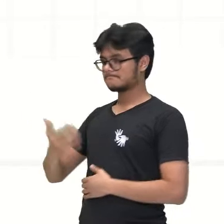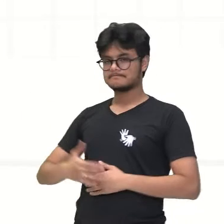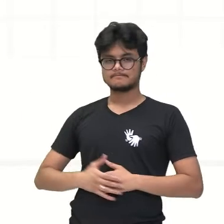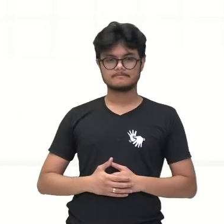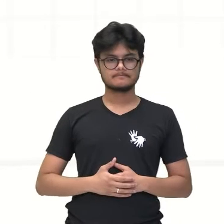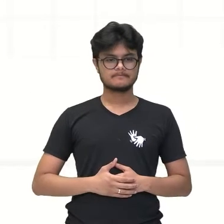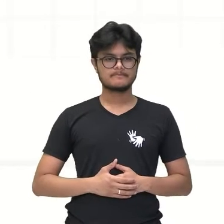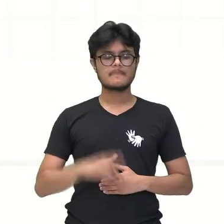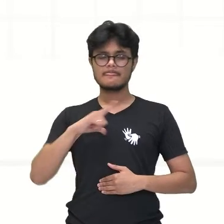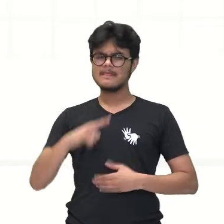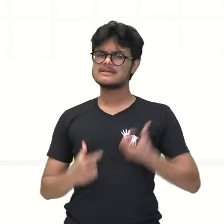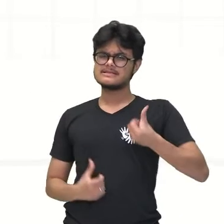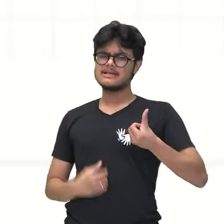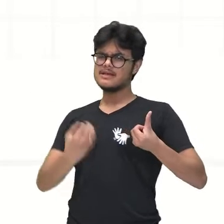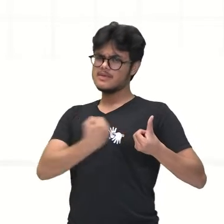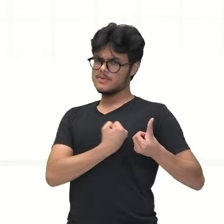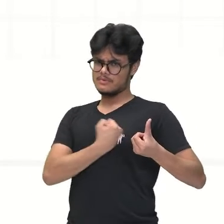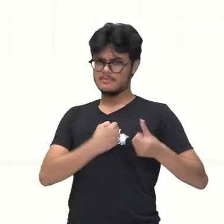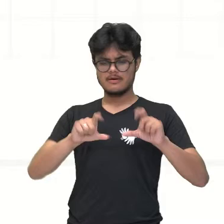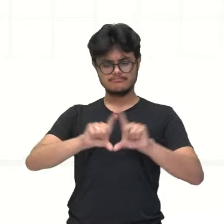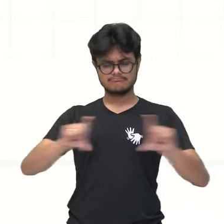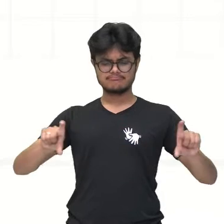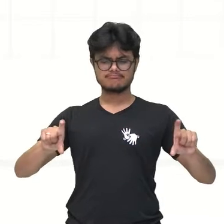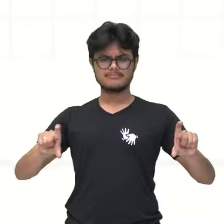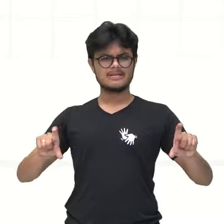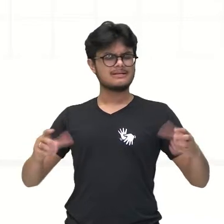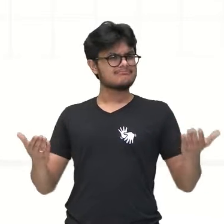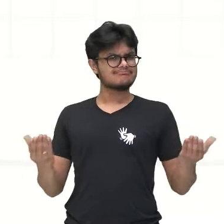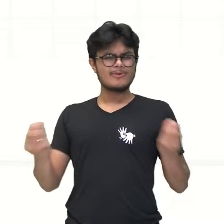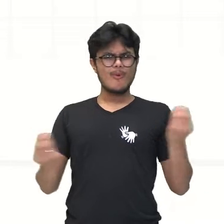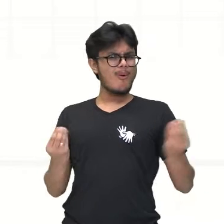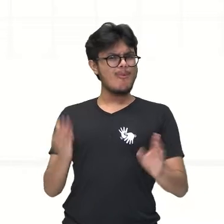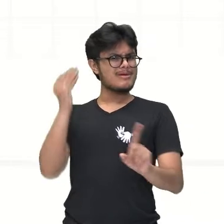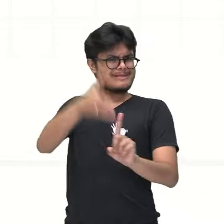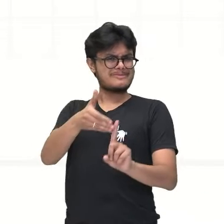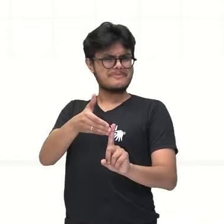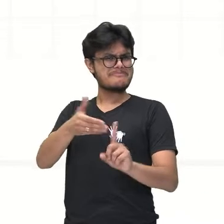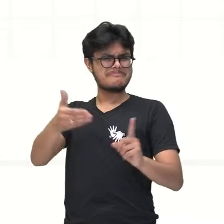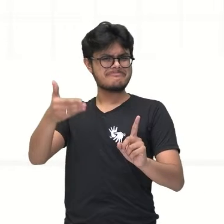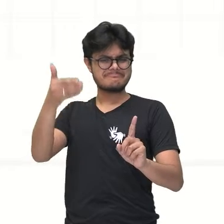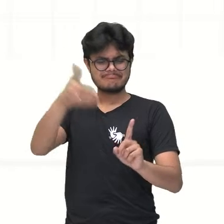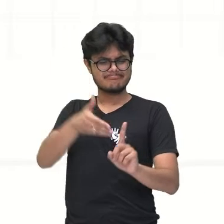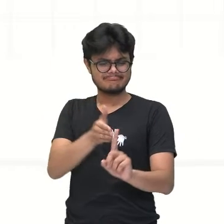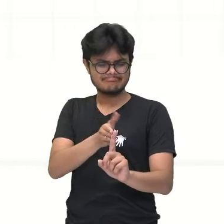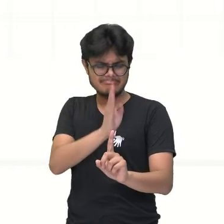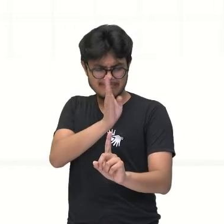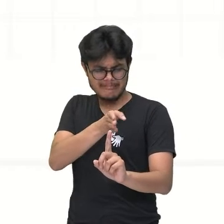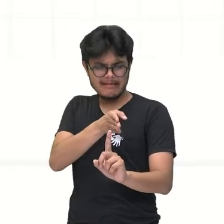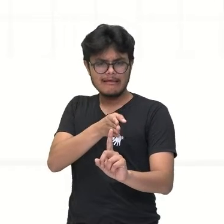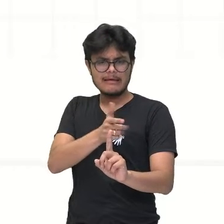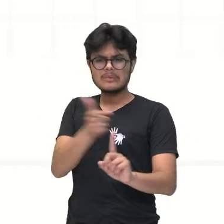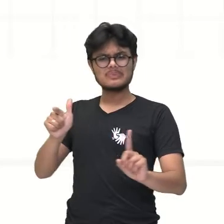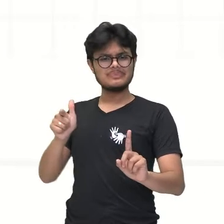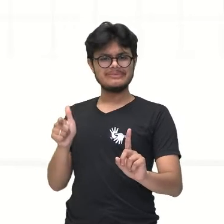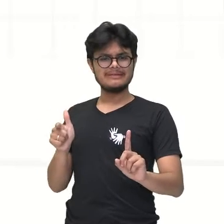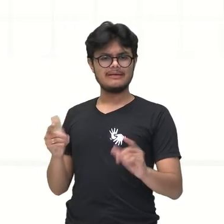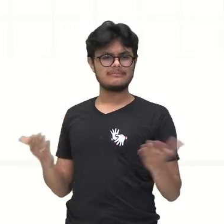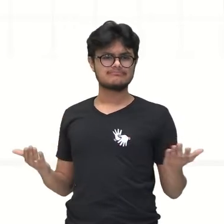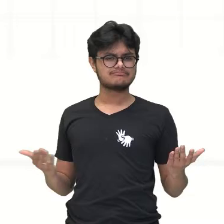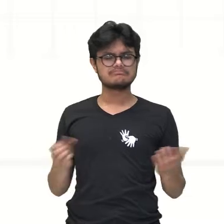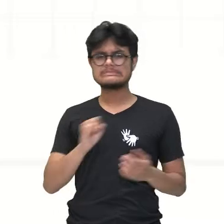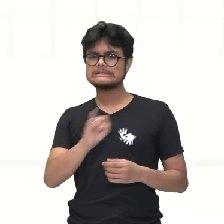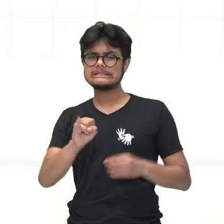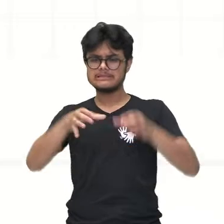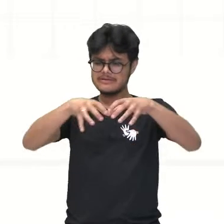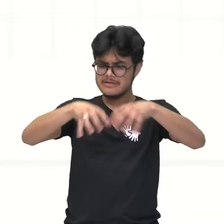tenho 6 números, então eu não posso escolher um número do meio, né? Porque nem tem número no meio. Se eu dividir